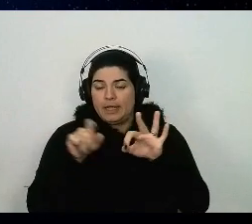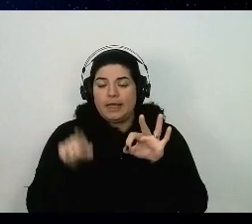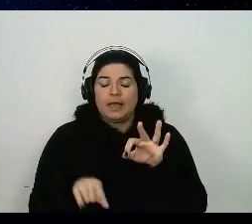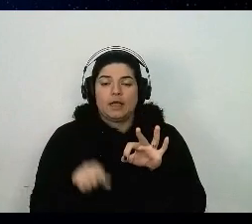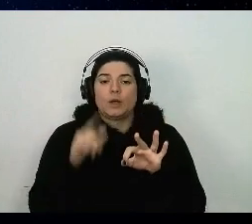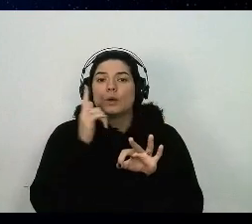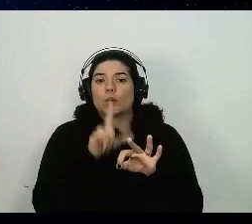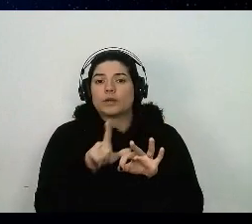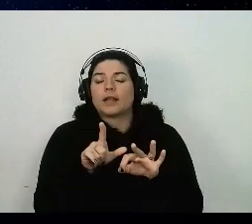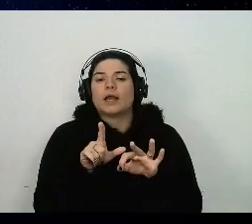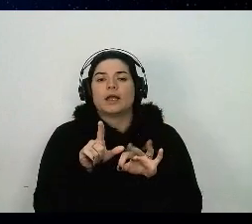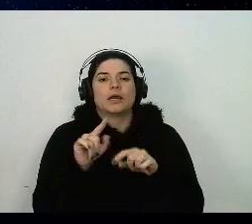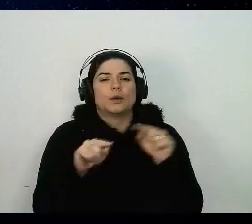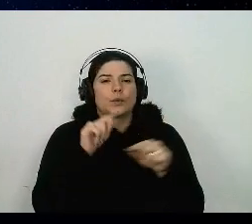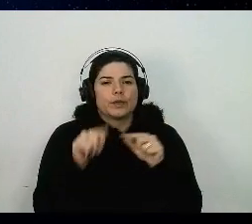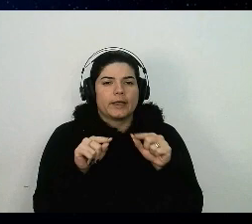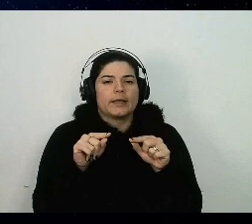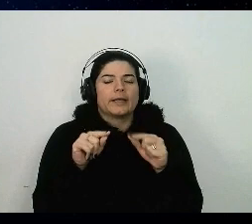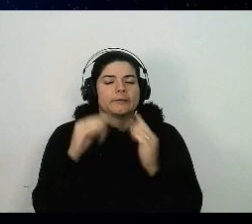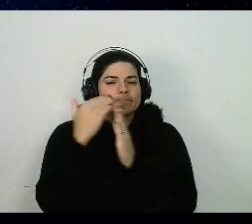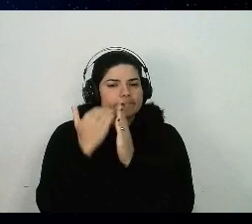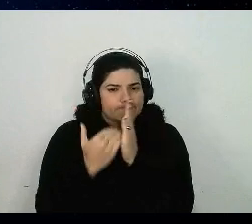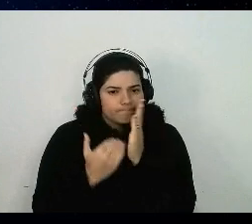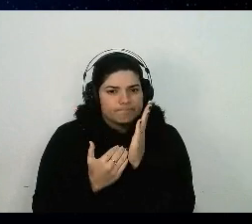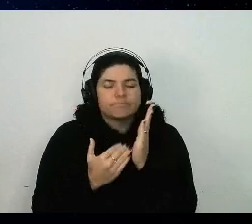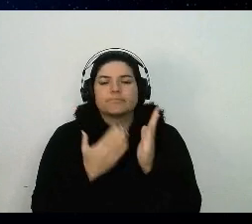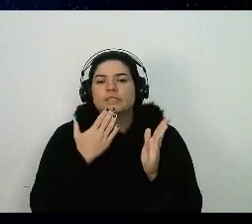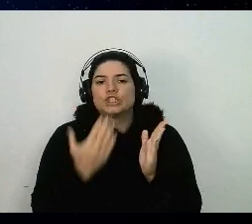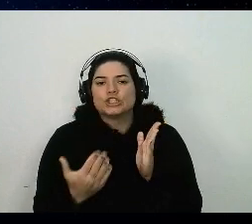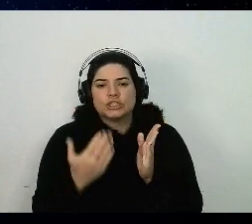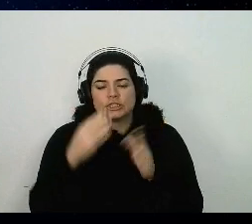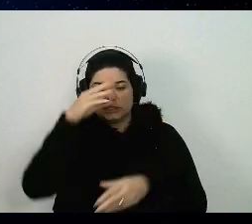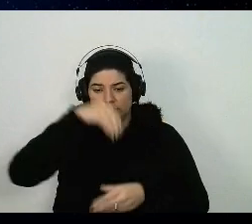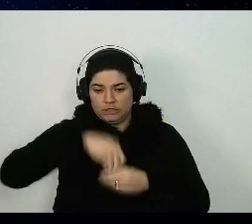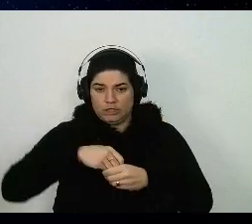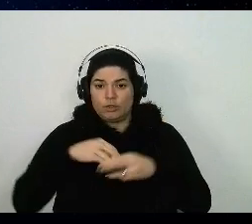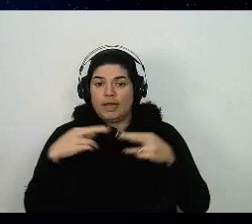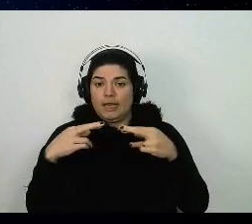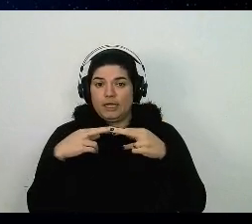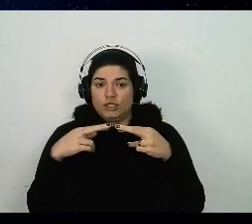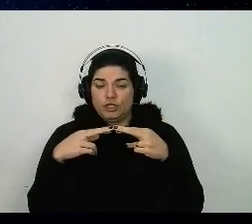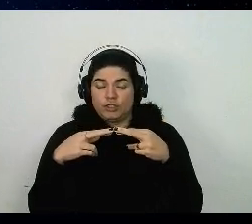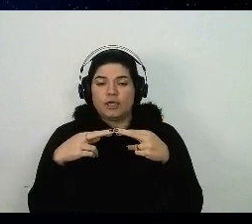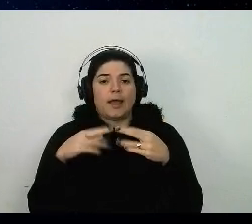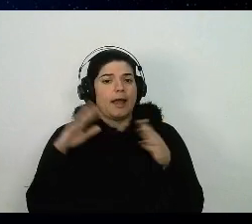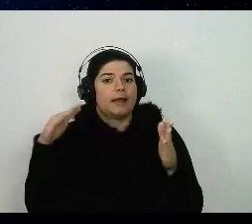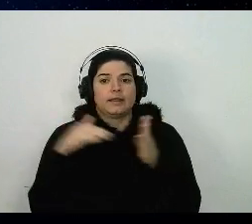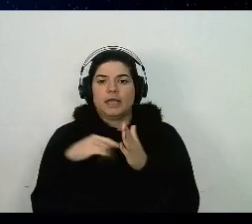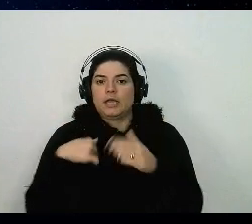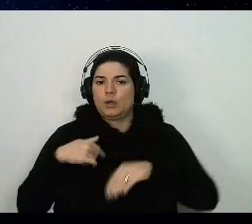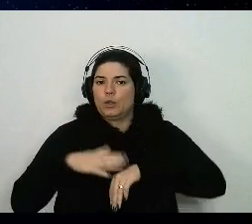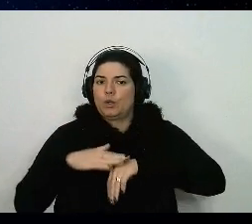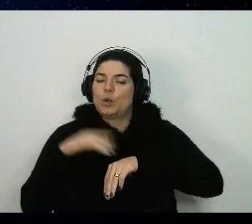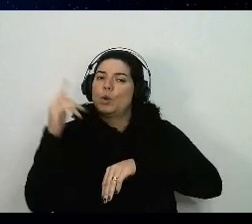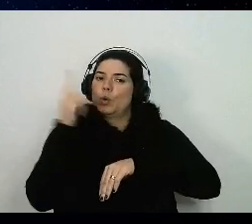atirando, né, de certa forma, requisições para a rede interna, até que eu consiga